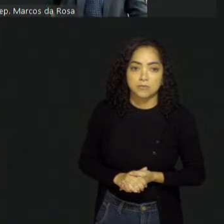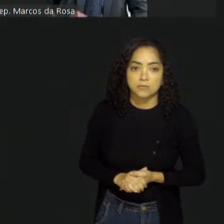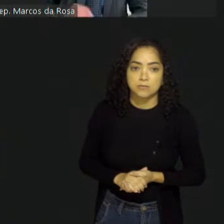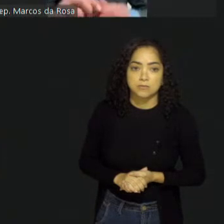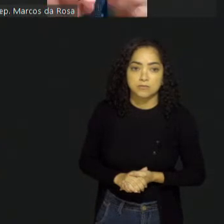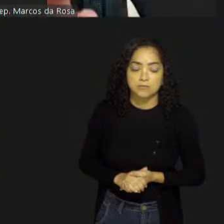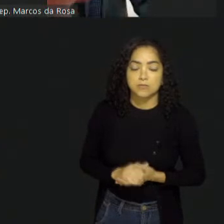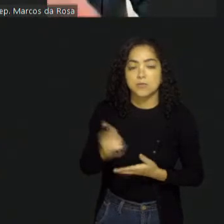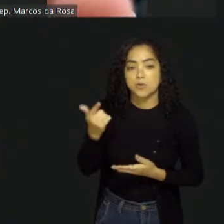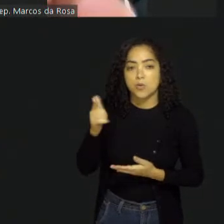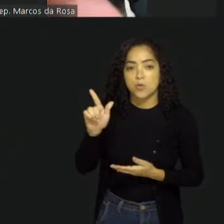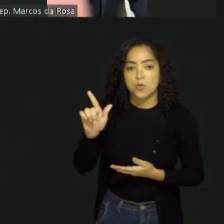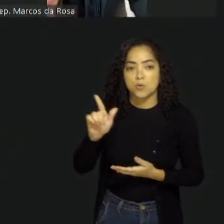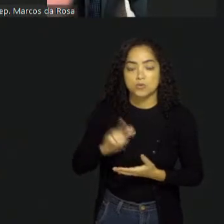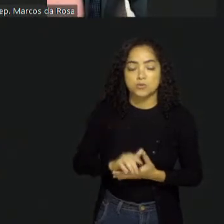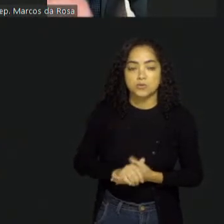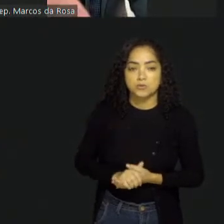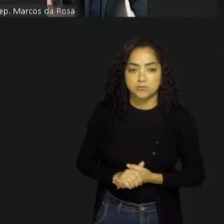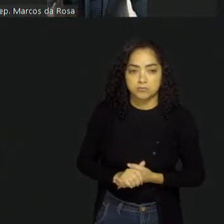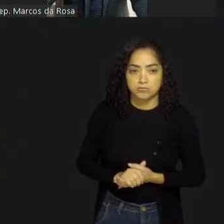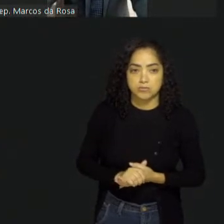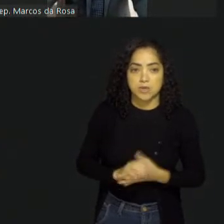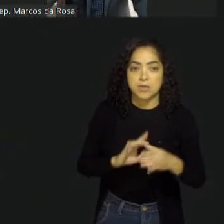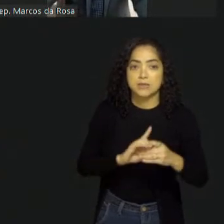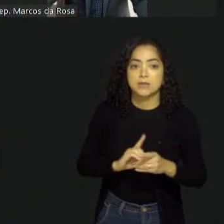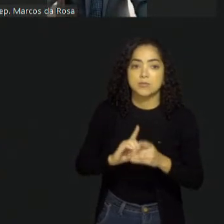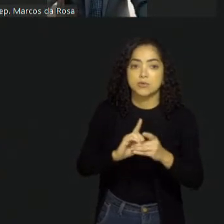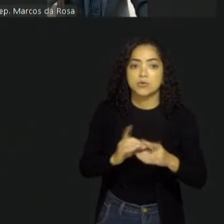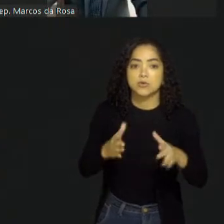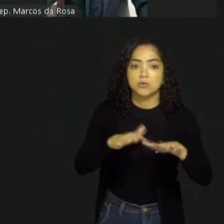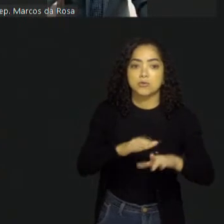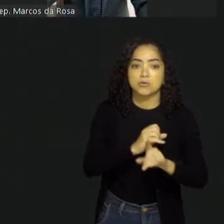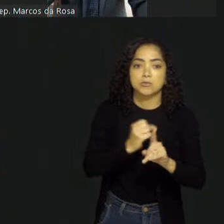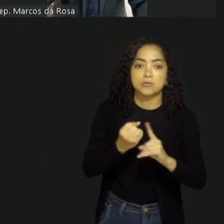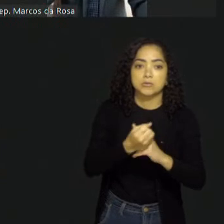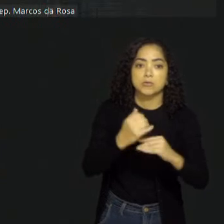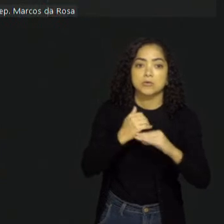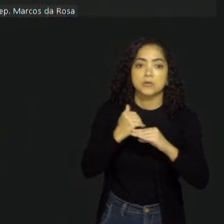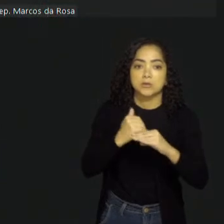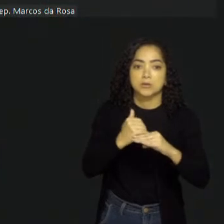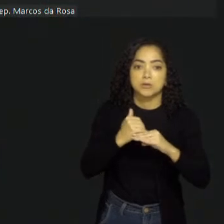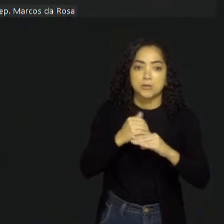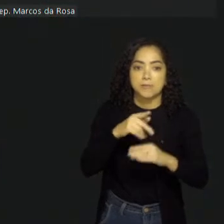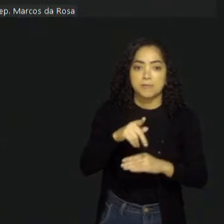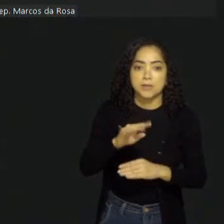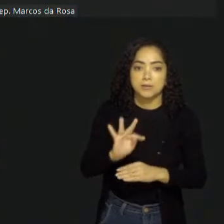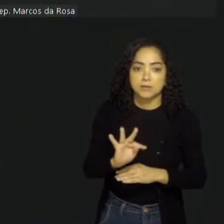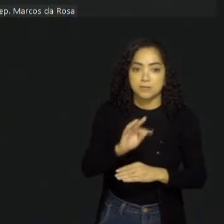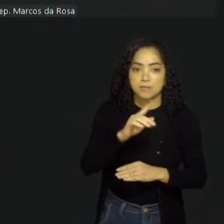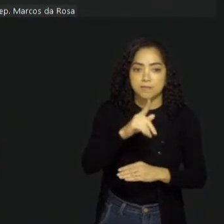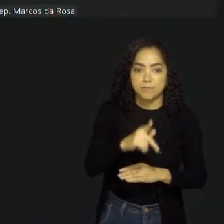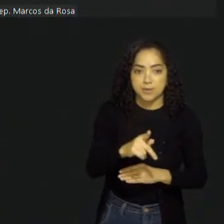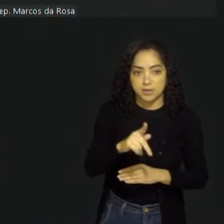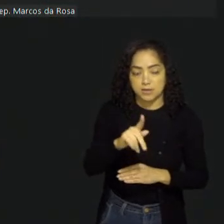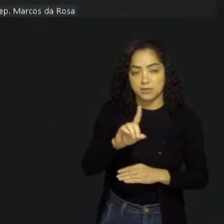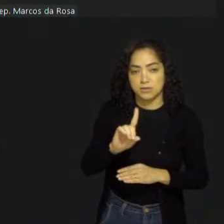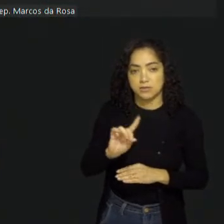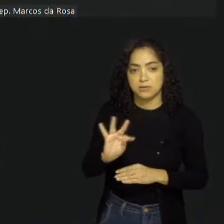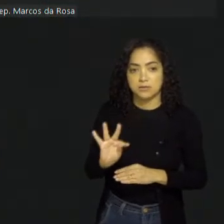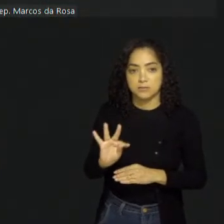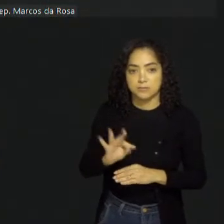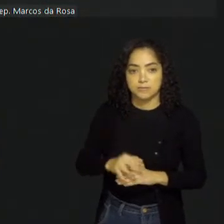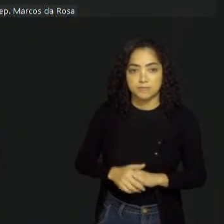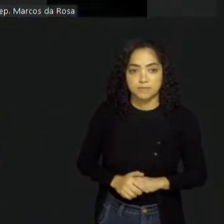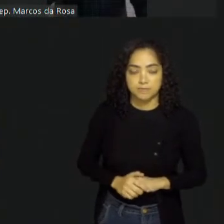Próximo horário pertence ao Bloco Democracia, Inclusão Social e Igualdade, PT e PDT.